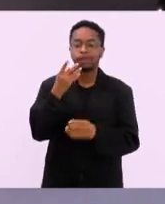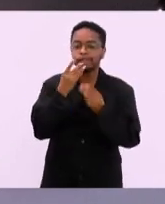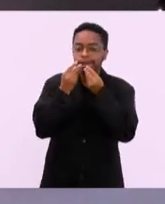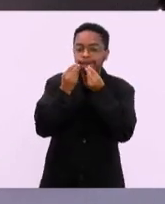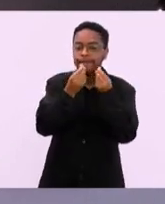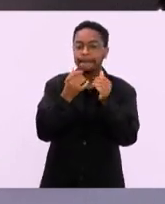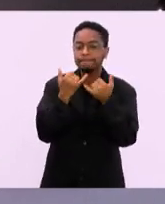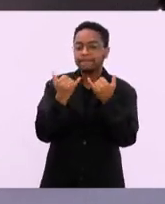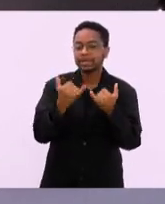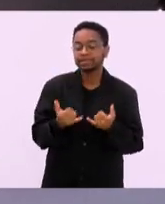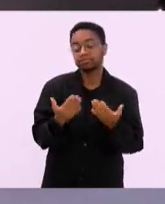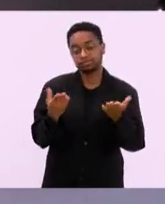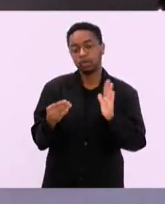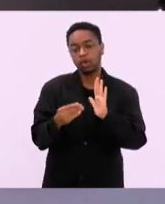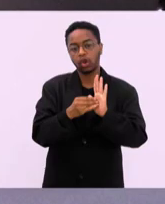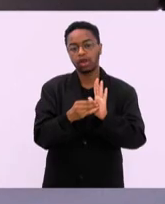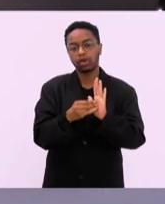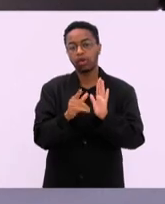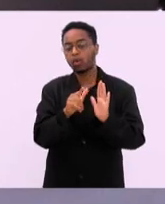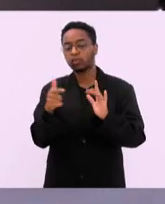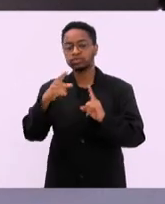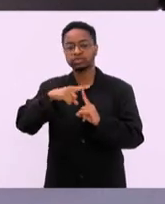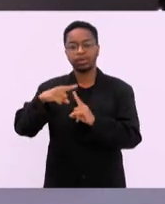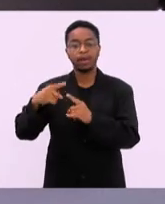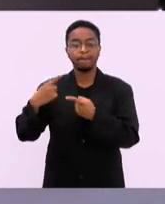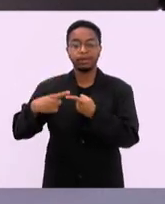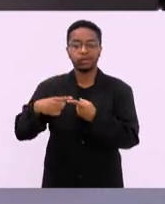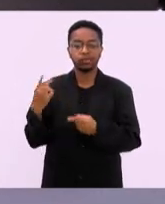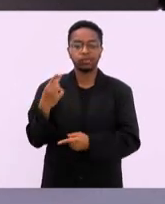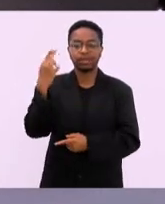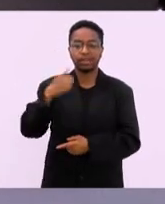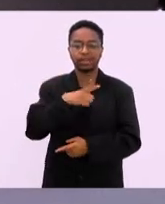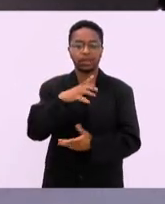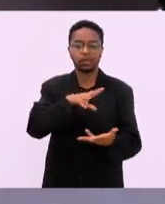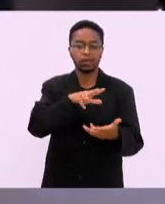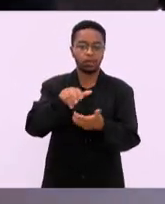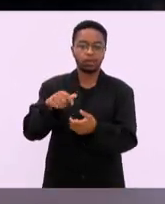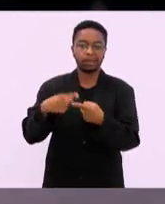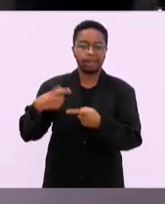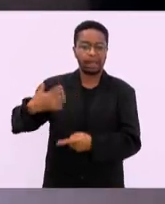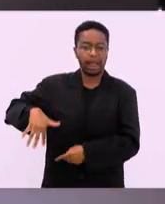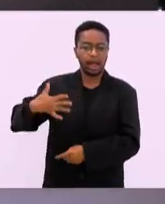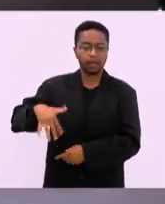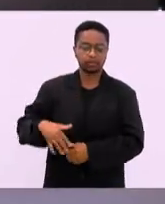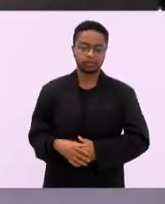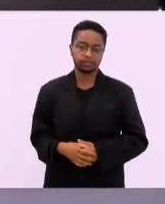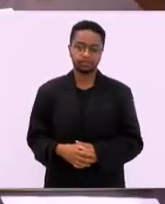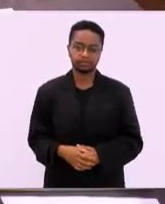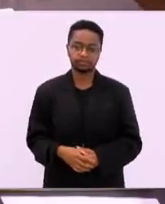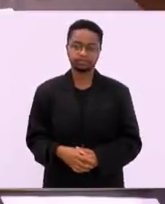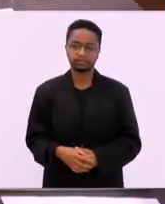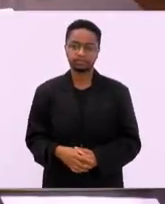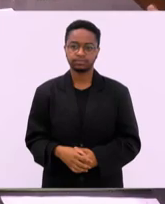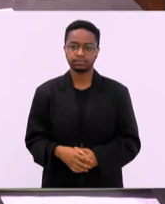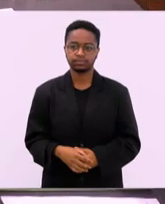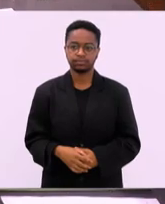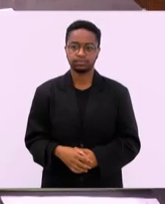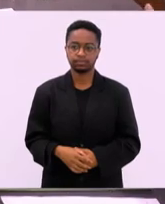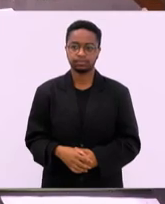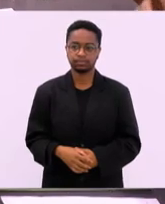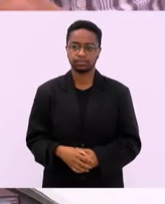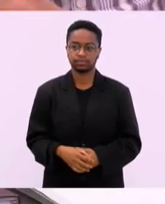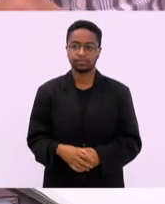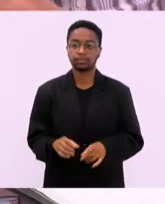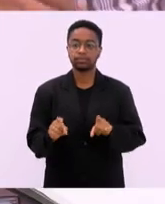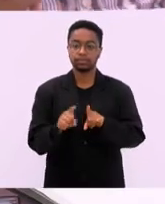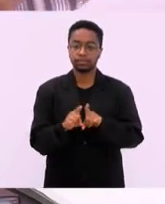pequeno, pescada amarela. Porque não dá para ter haddock no mundo inteiro, custa uma fortuna, né? O nosso tamboril também, não é o tamboril,